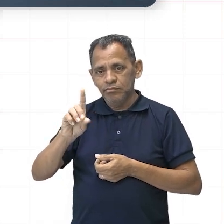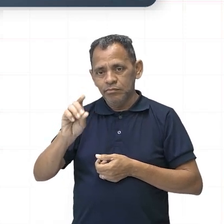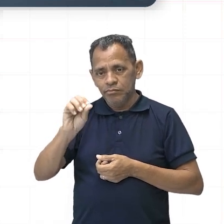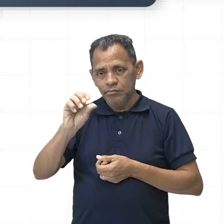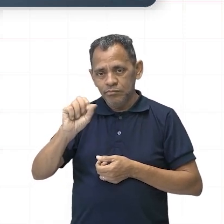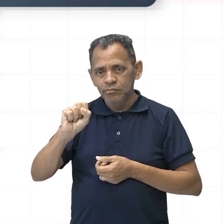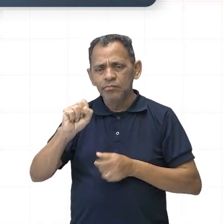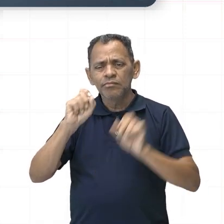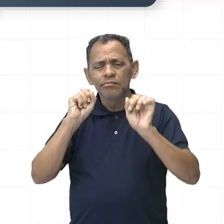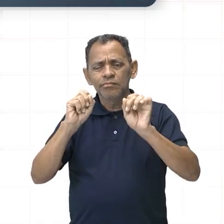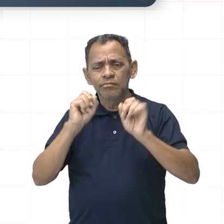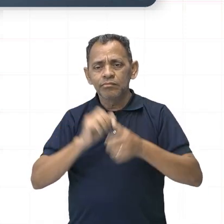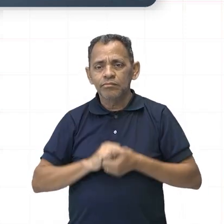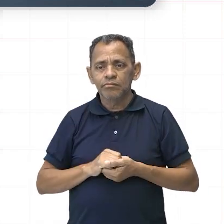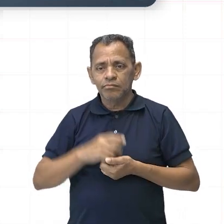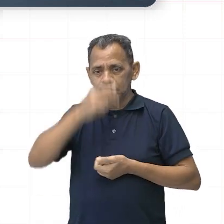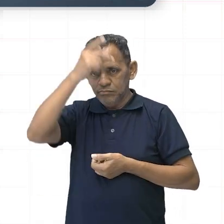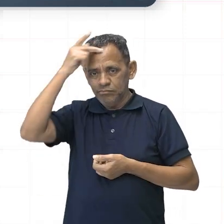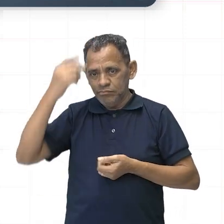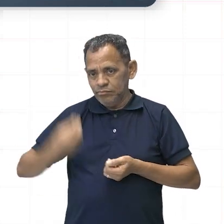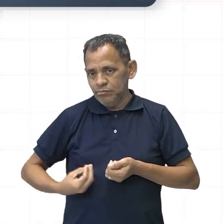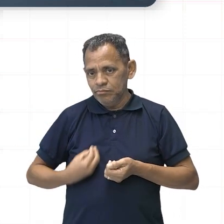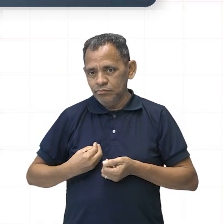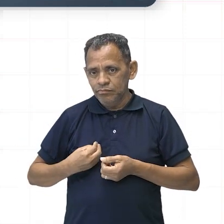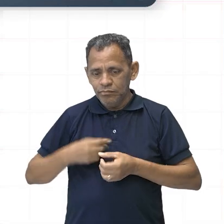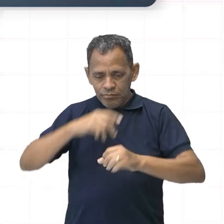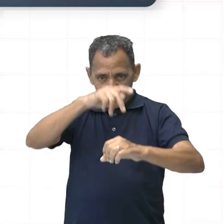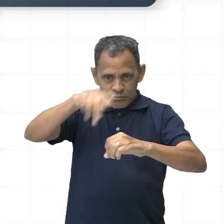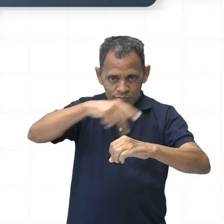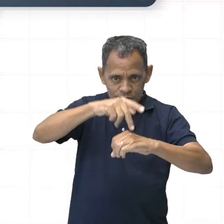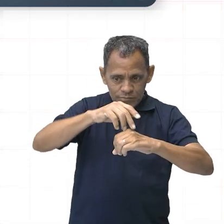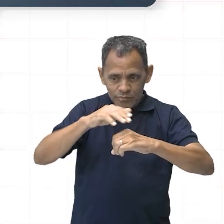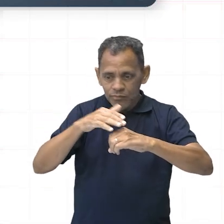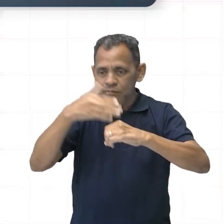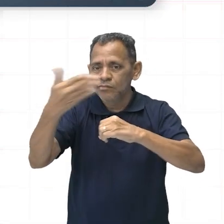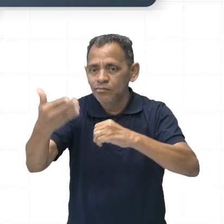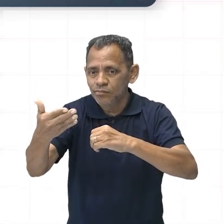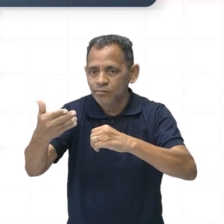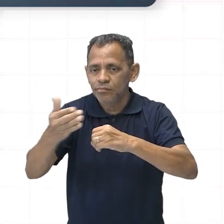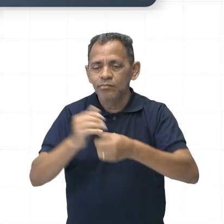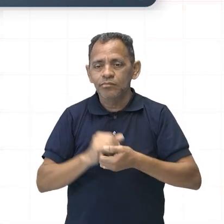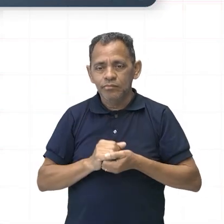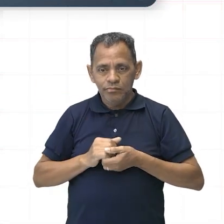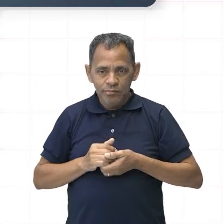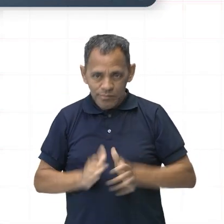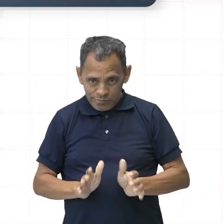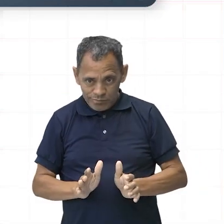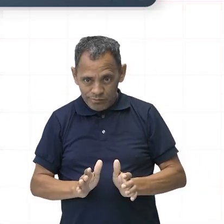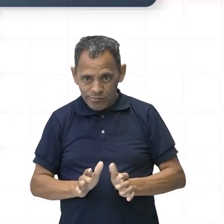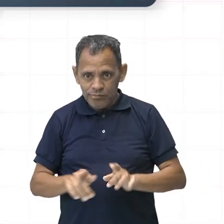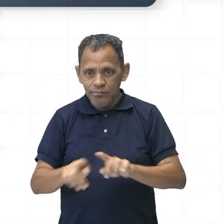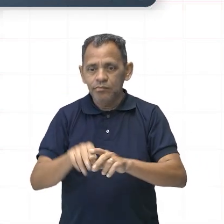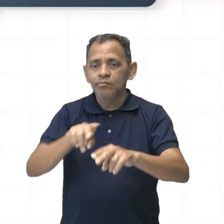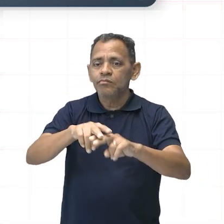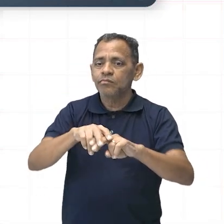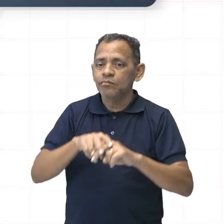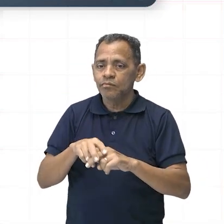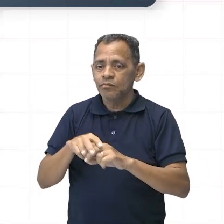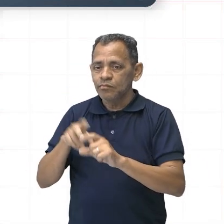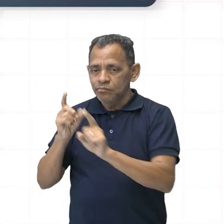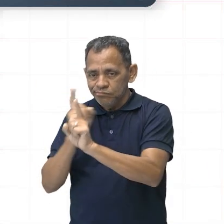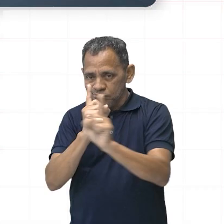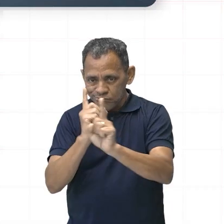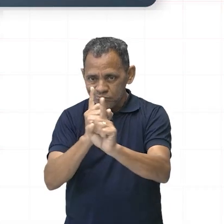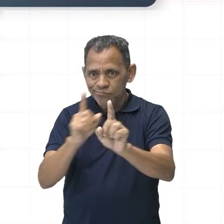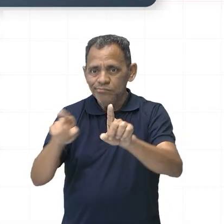Os refugiados são pessoas que vivem fora do seu país de origem devido ao quê? À perseguição, e isso pode